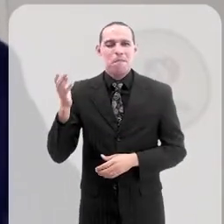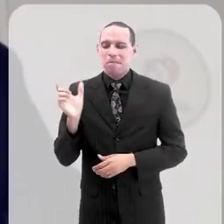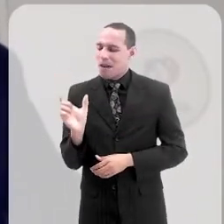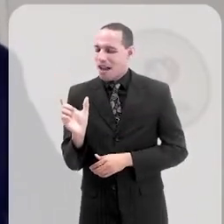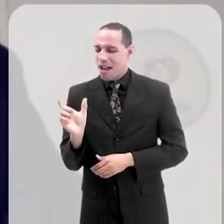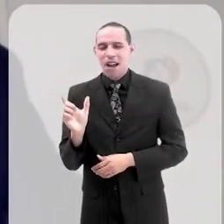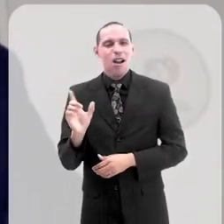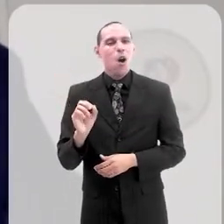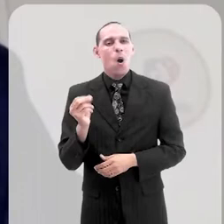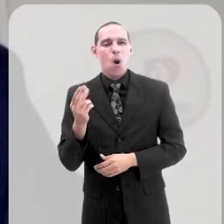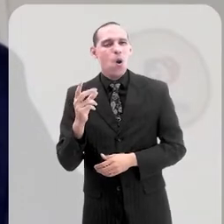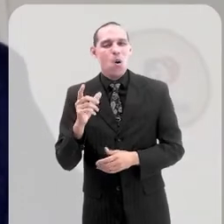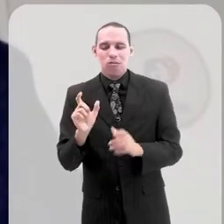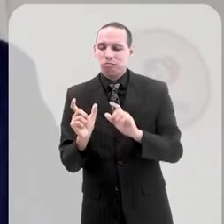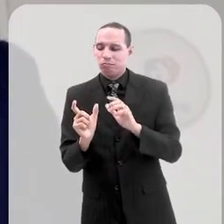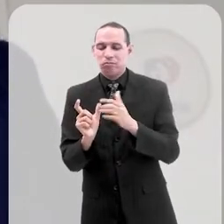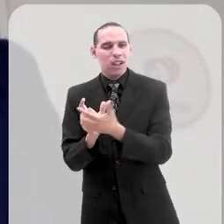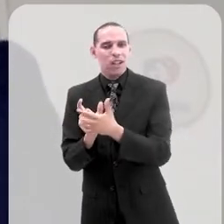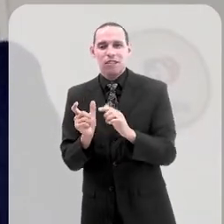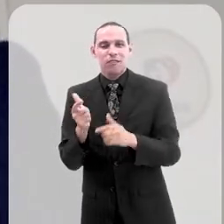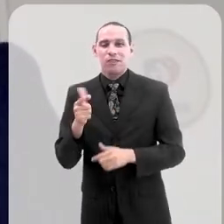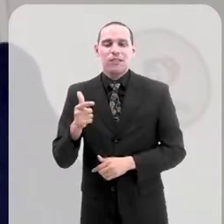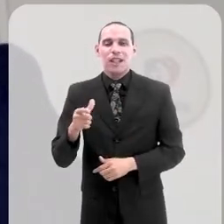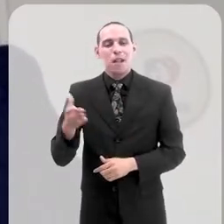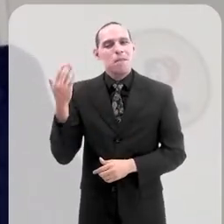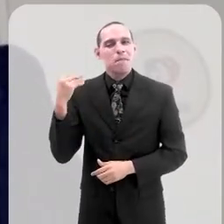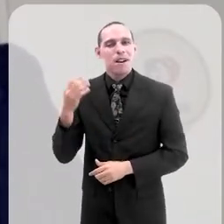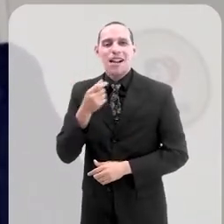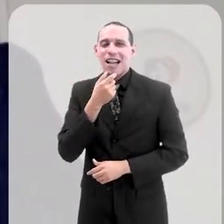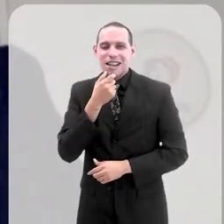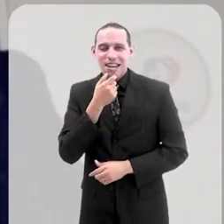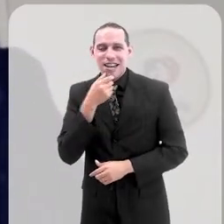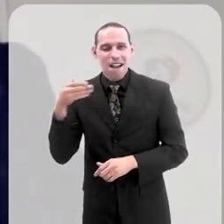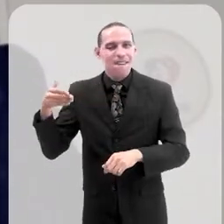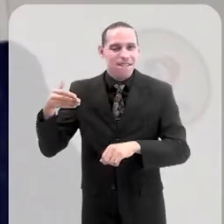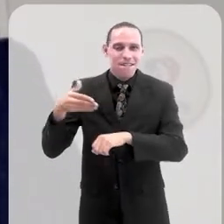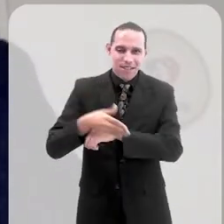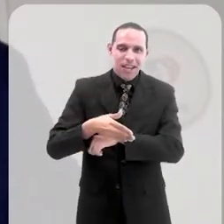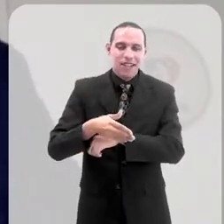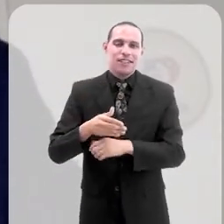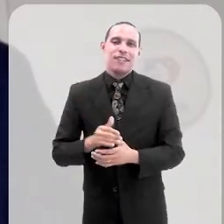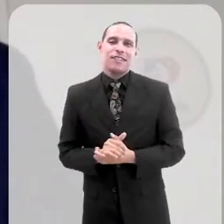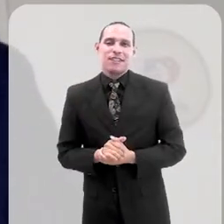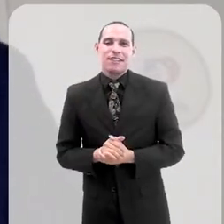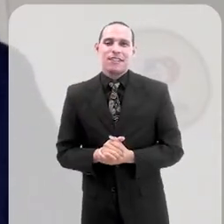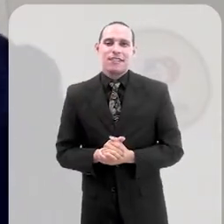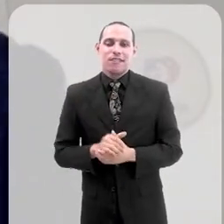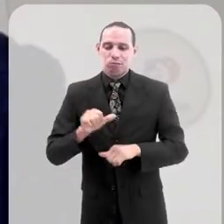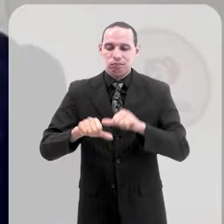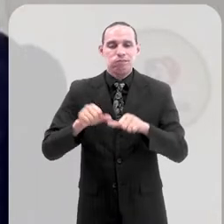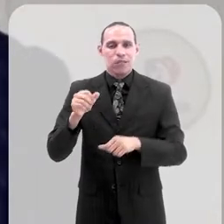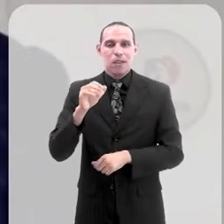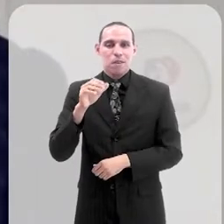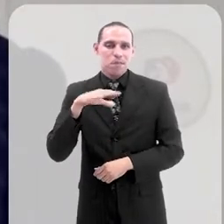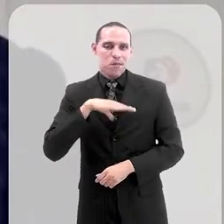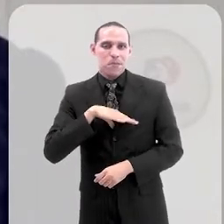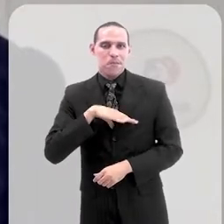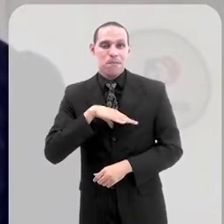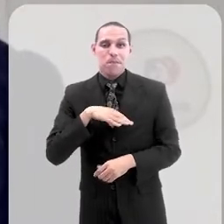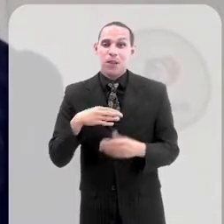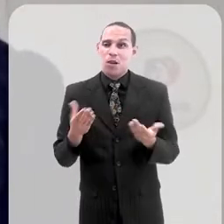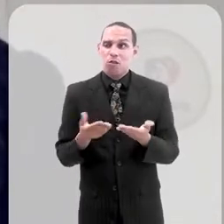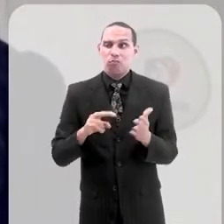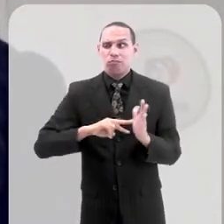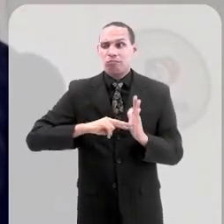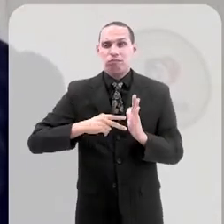não temos uma definição do termo, né? O termo vem do inglês, que é Augmentative and Alternative Communication. Se hoje a gente